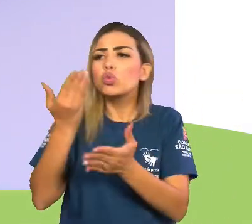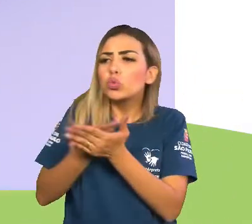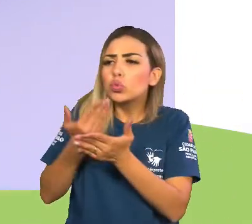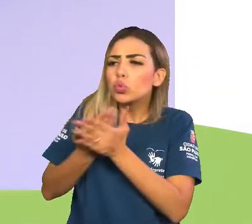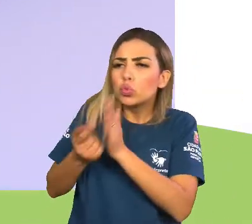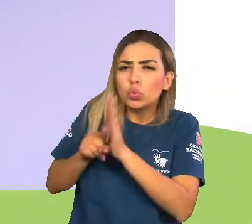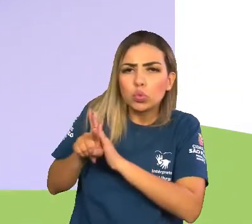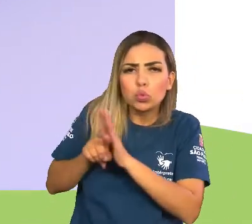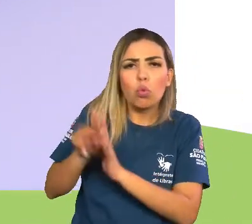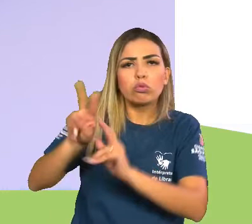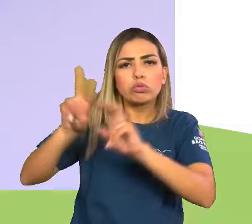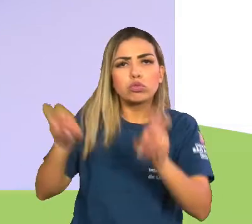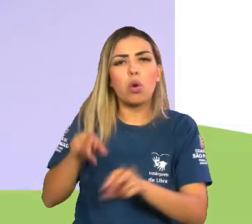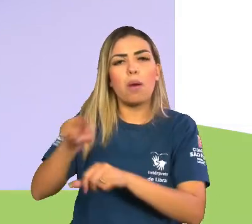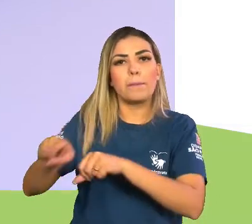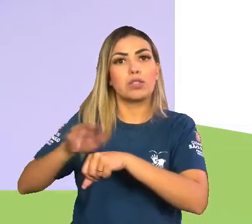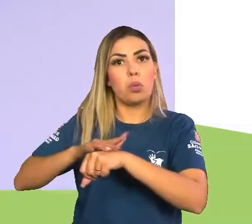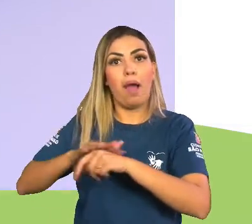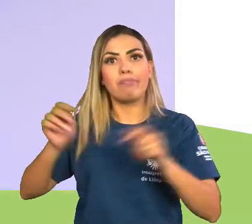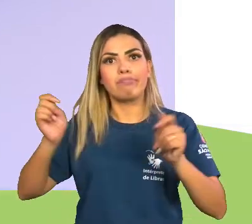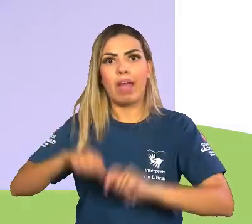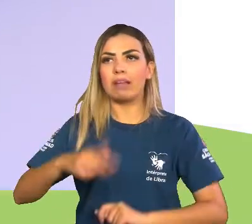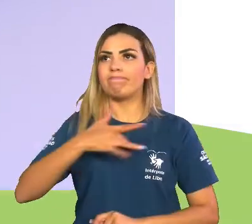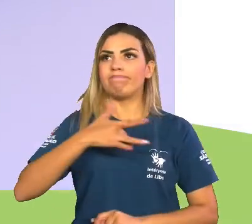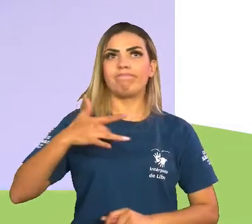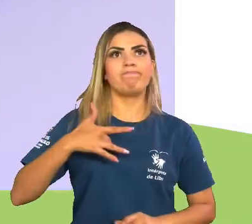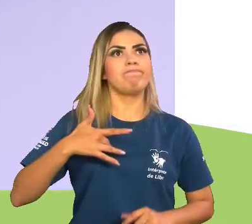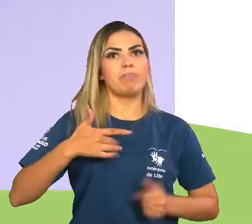raras, transformar a saúde do país.